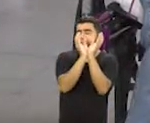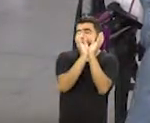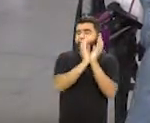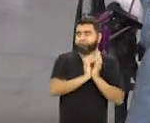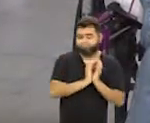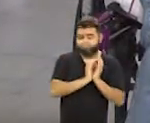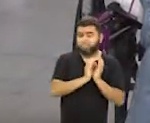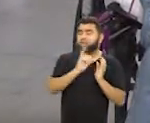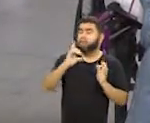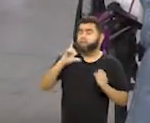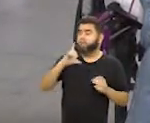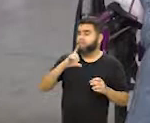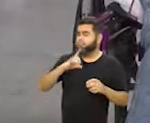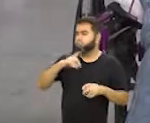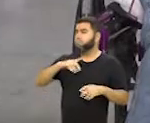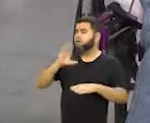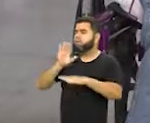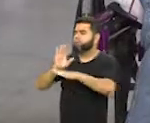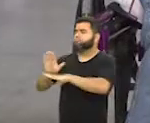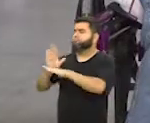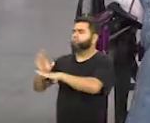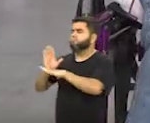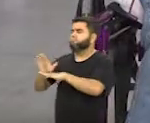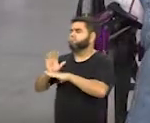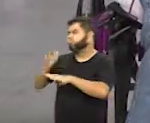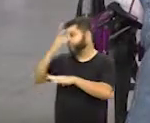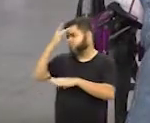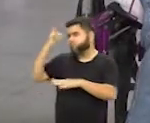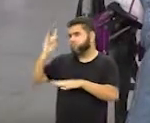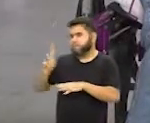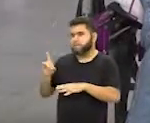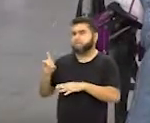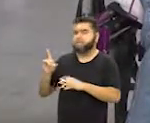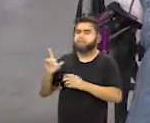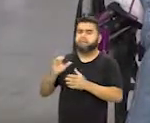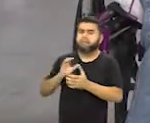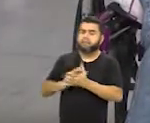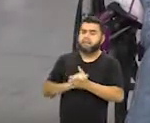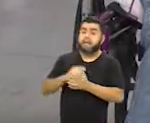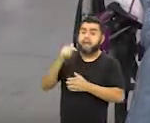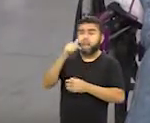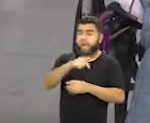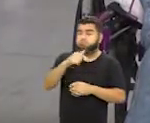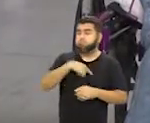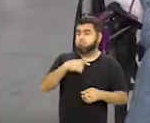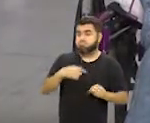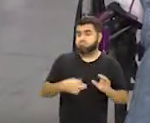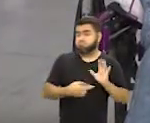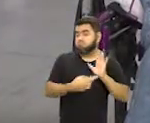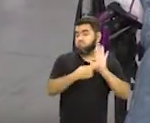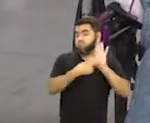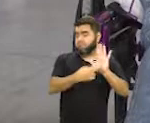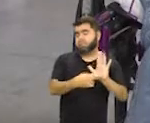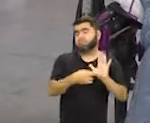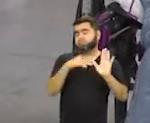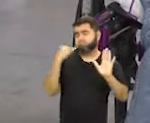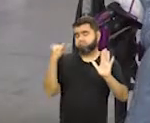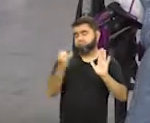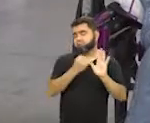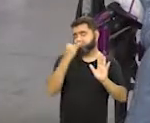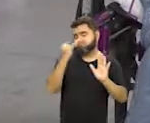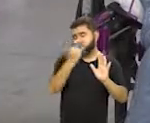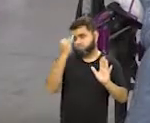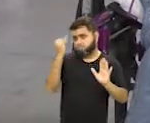da PAI, que pega um grande número de pessoas com deficiência e que é um atendimento referência